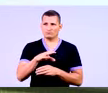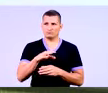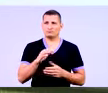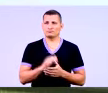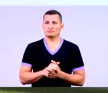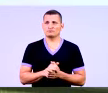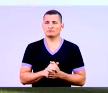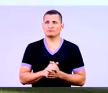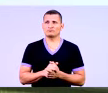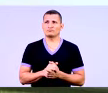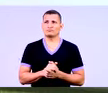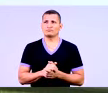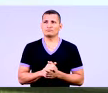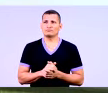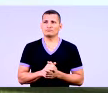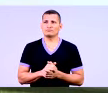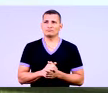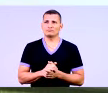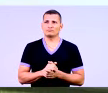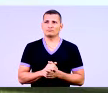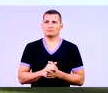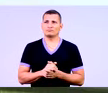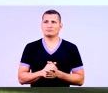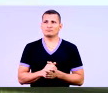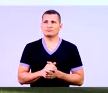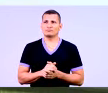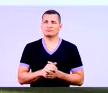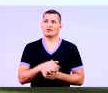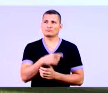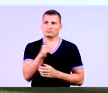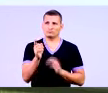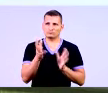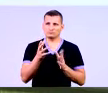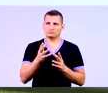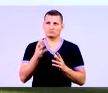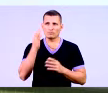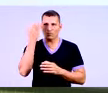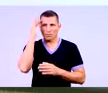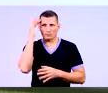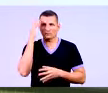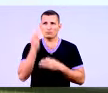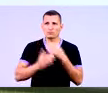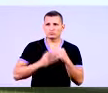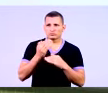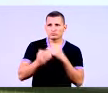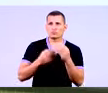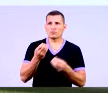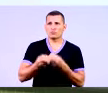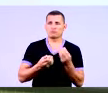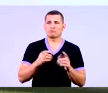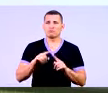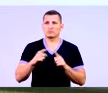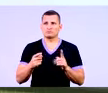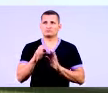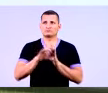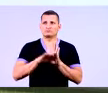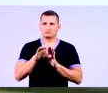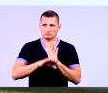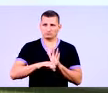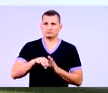não é que você já é estejam compreendendo o processo como um todo mas o conceito de variável que dessas